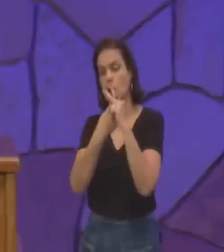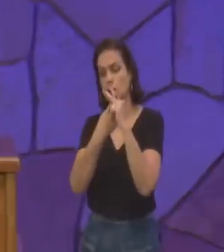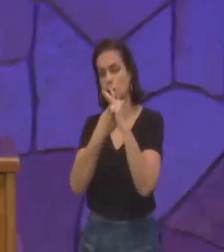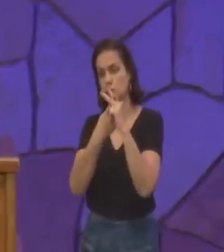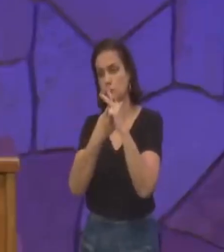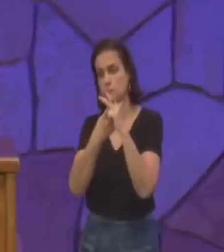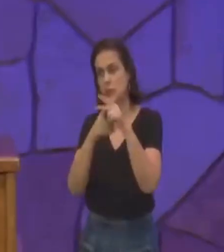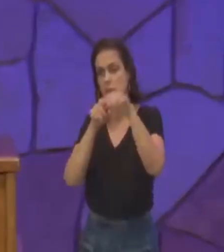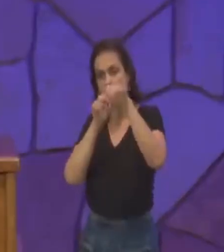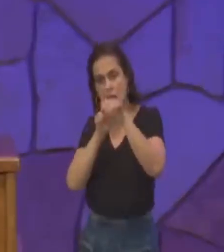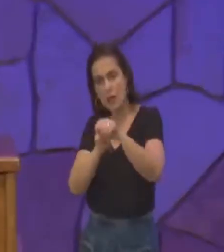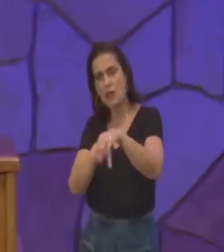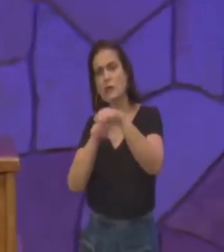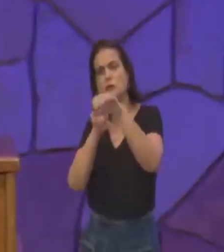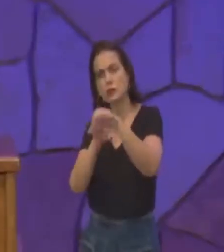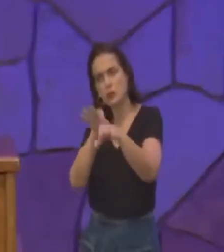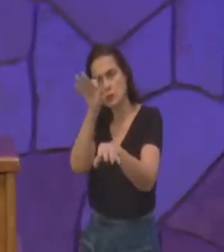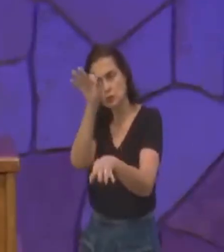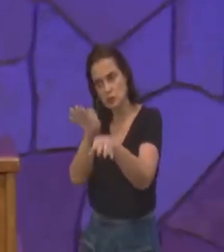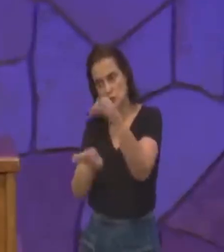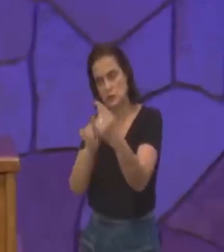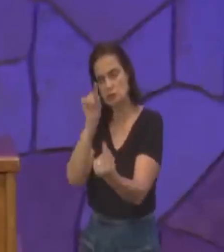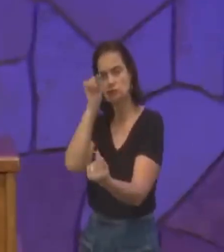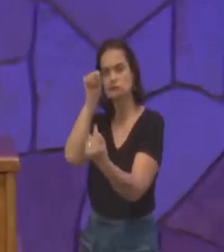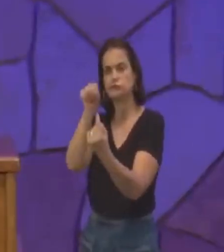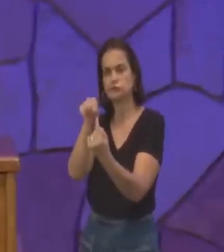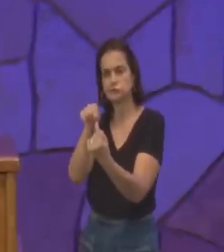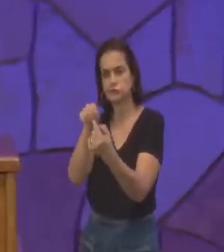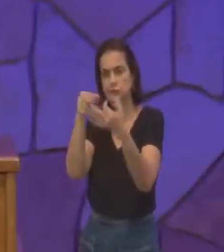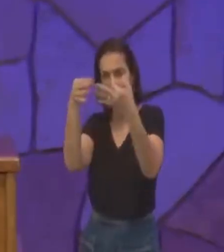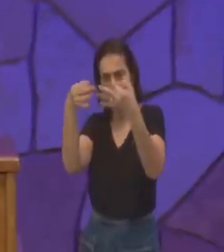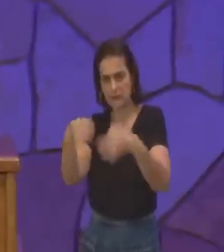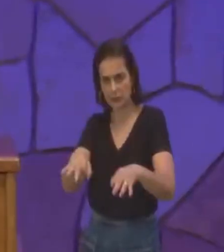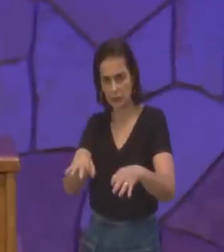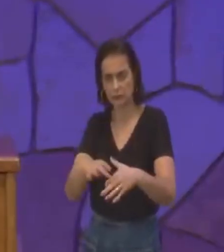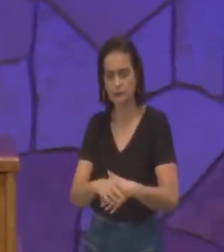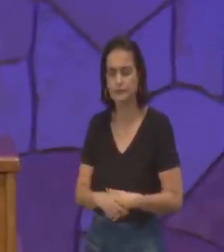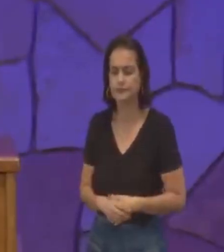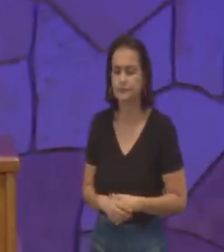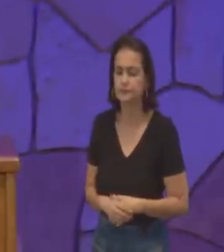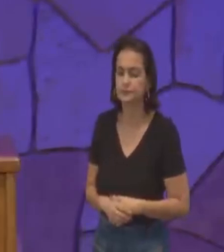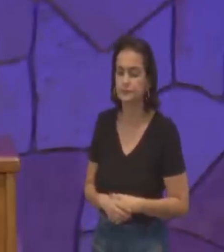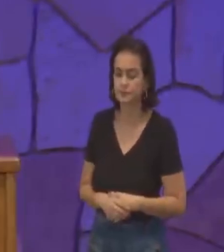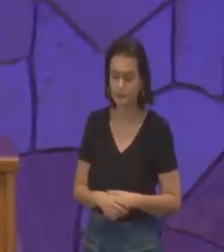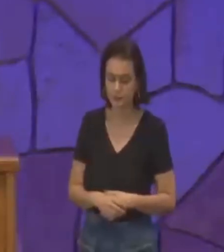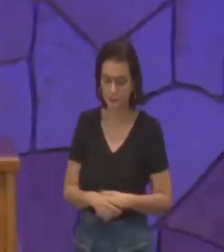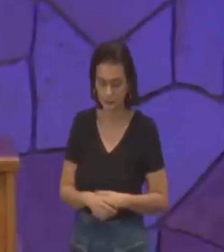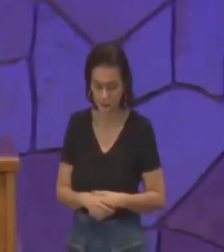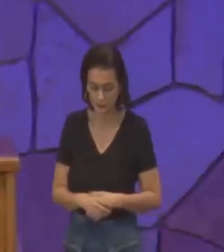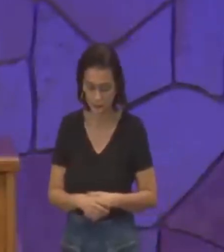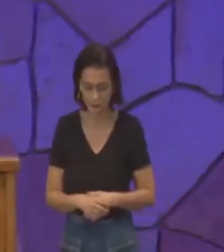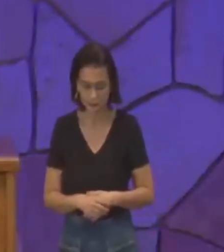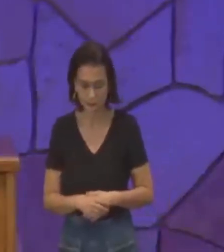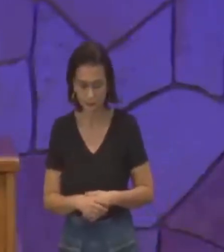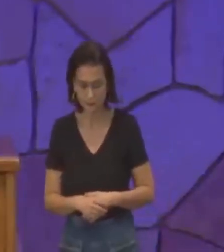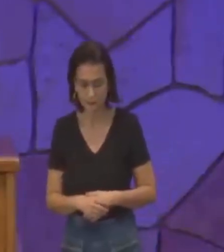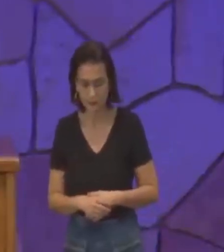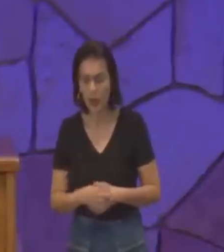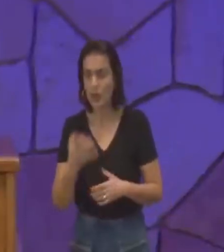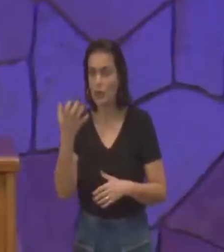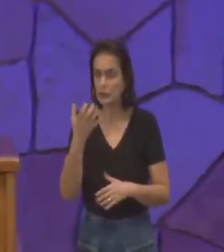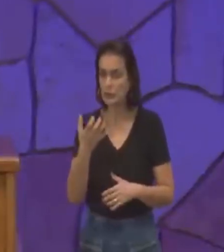a educação naquilo que é justo, naquilo que é correto. Então, meus irmãos, eu queria trazer um pouco